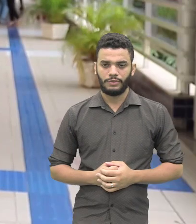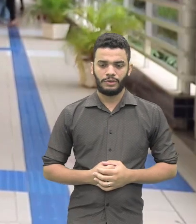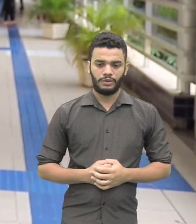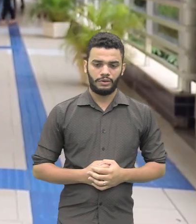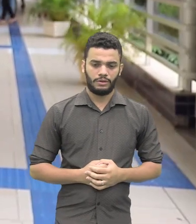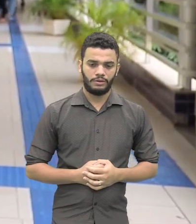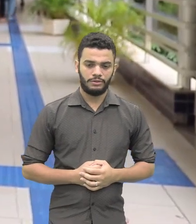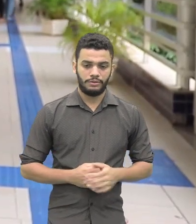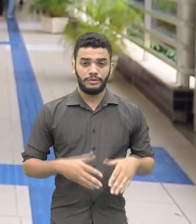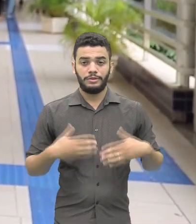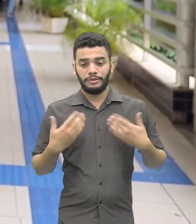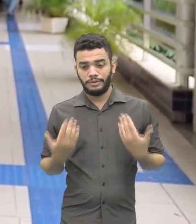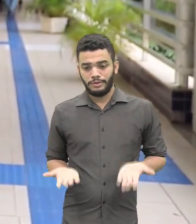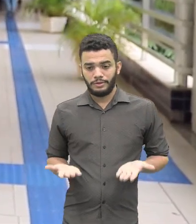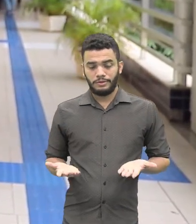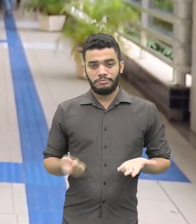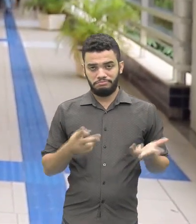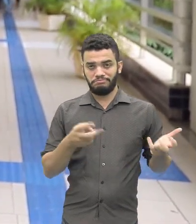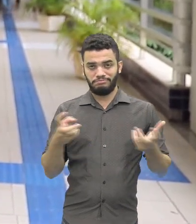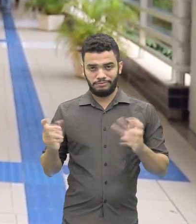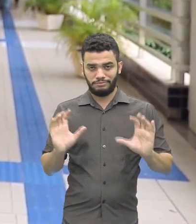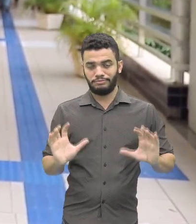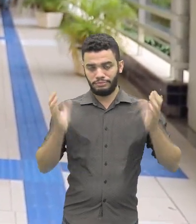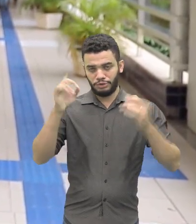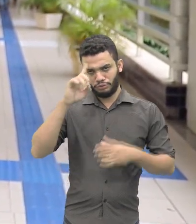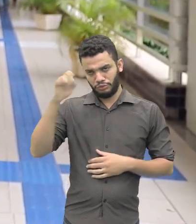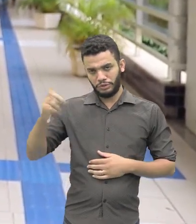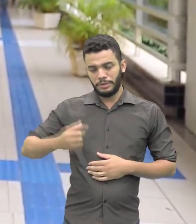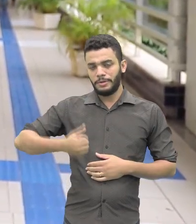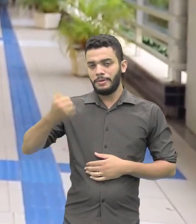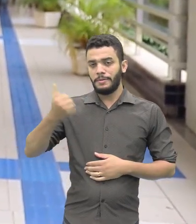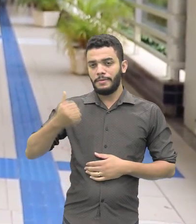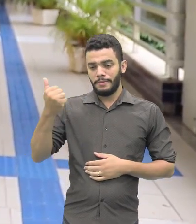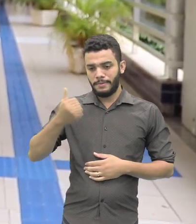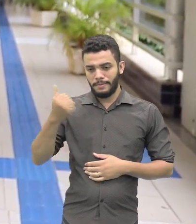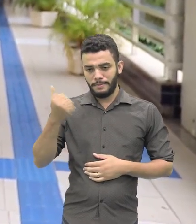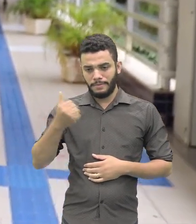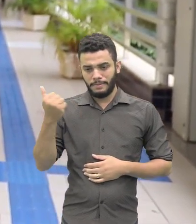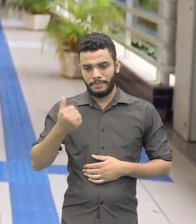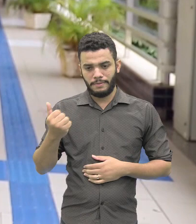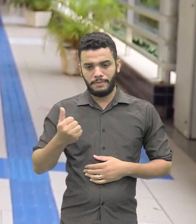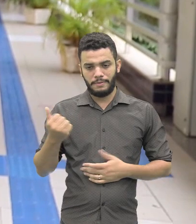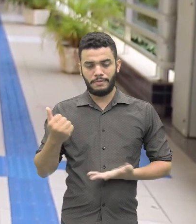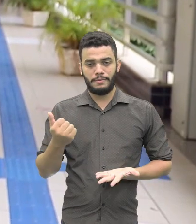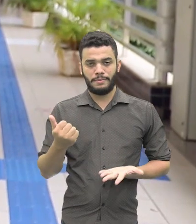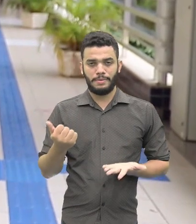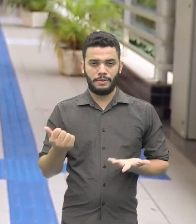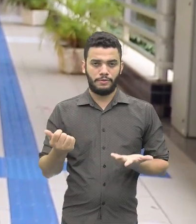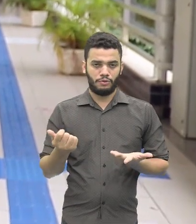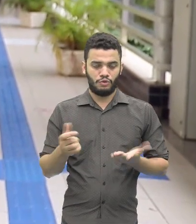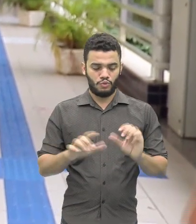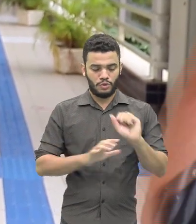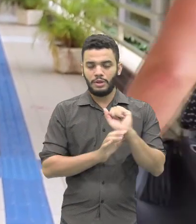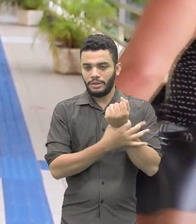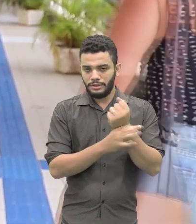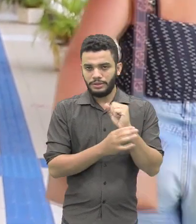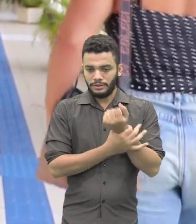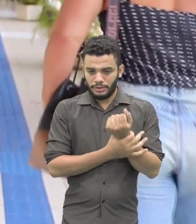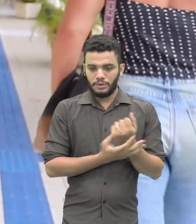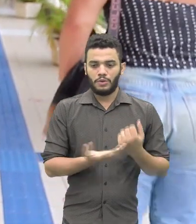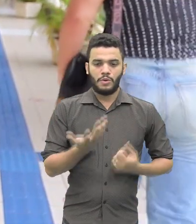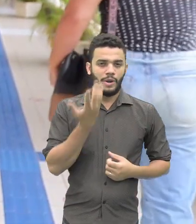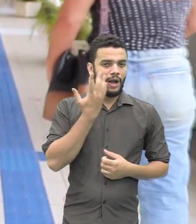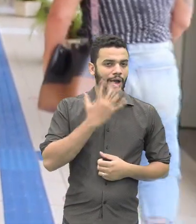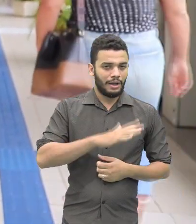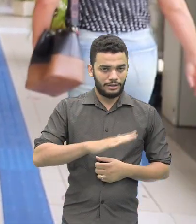Então pessoal esse foi o primeiro dia de evento em que eles trataram do assunto do sistema de garantia dos